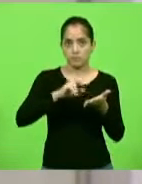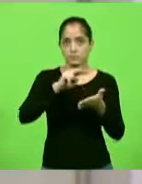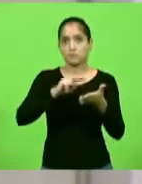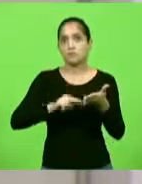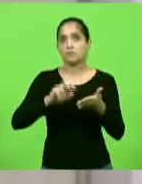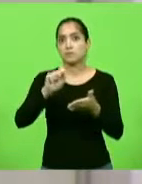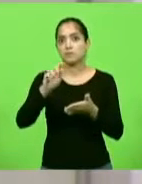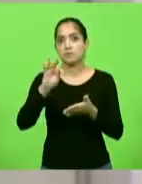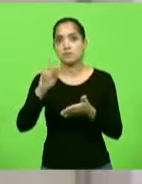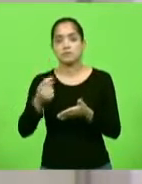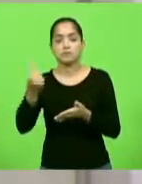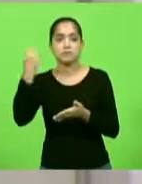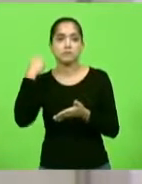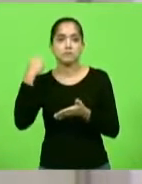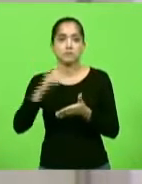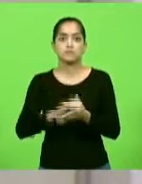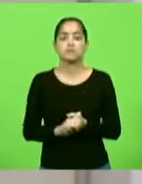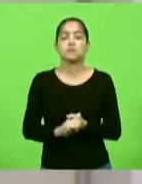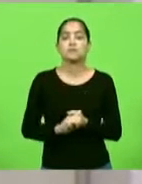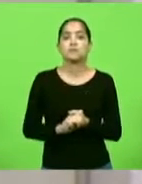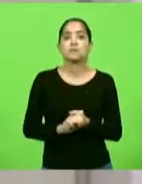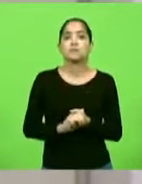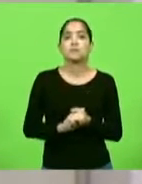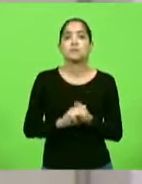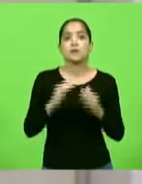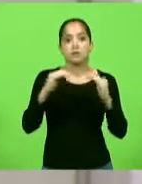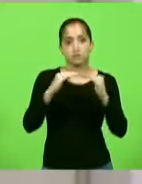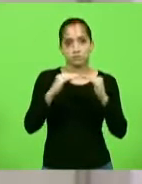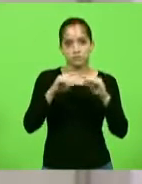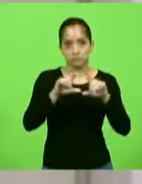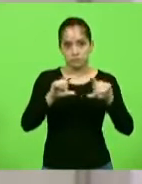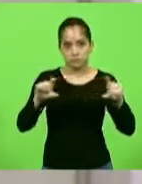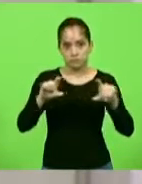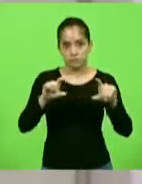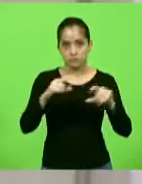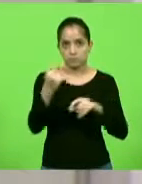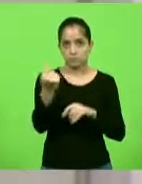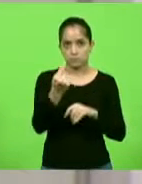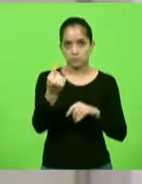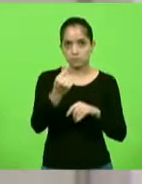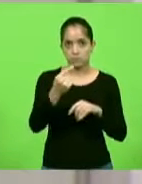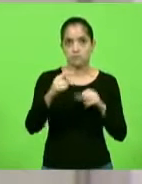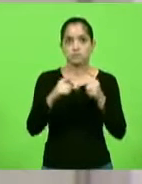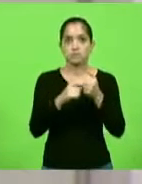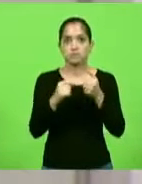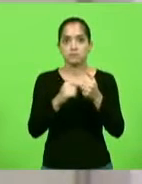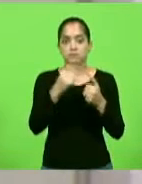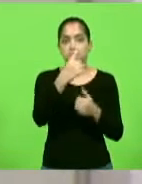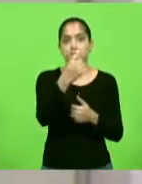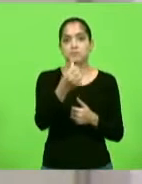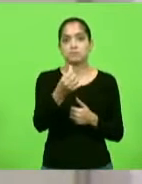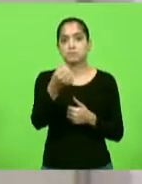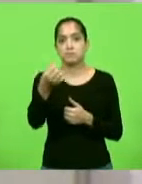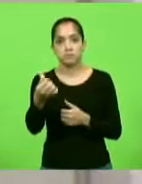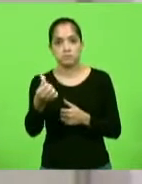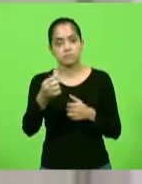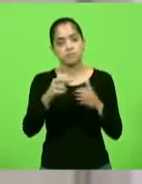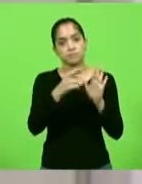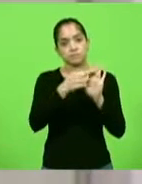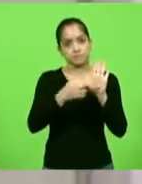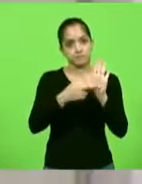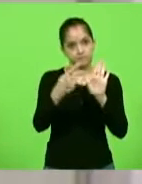proceder à leitura da ata da sessão anterior que, em consonância com o parágrafo 1º do artigo 106 do Regimento Interno, o senhor